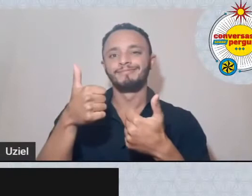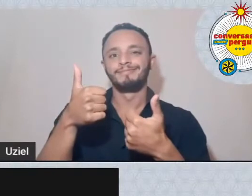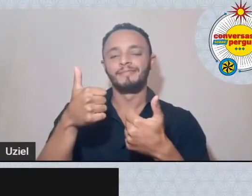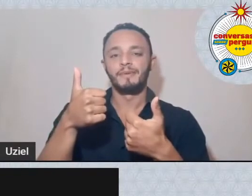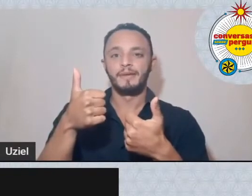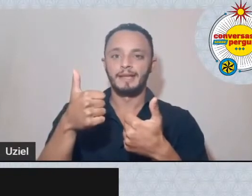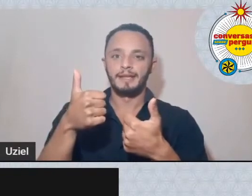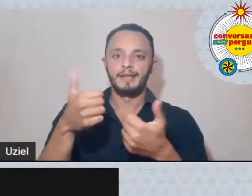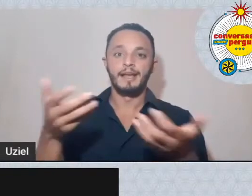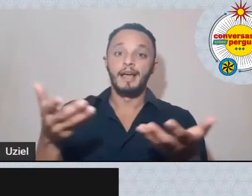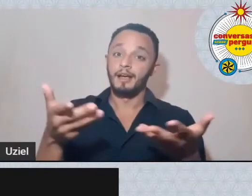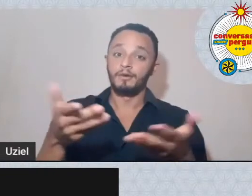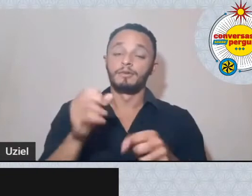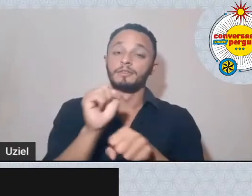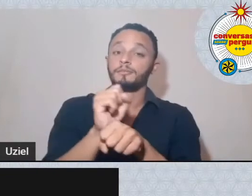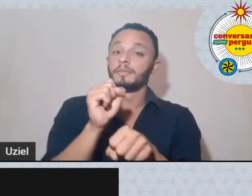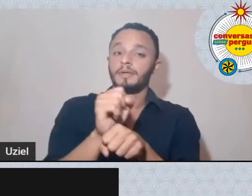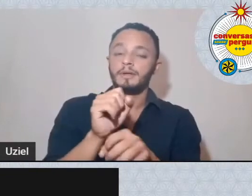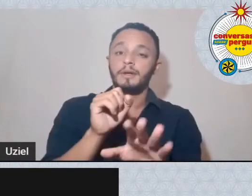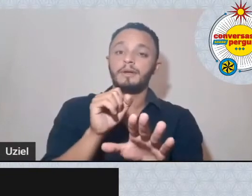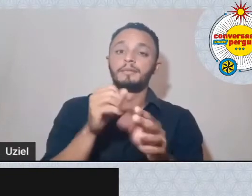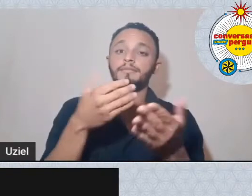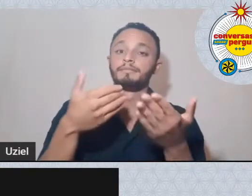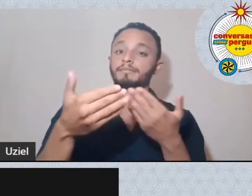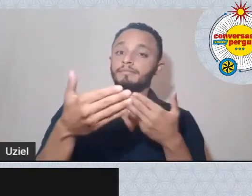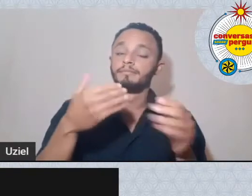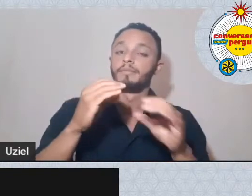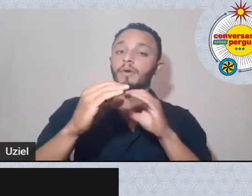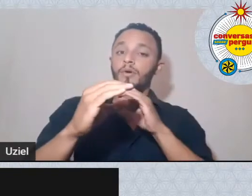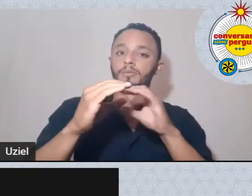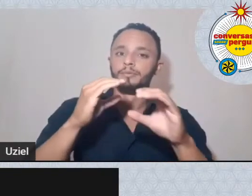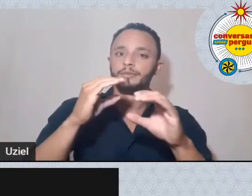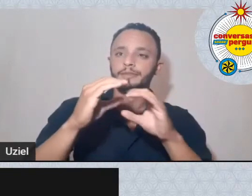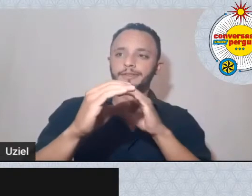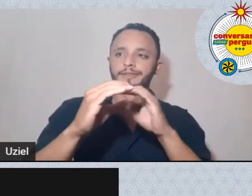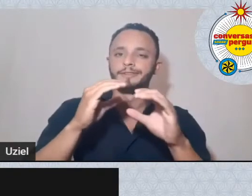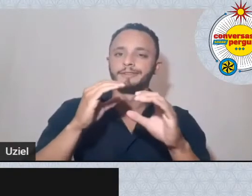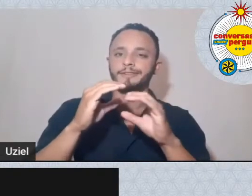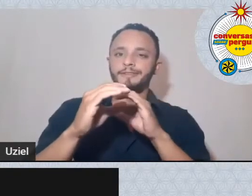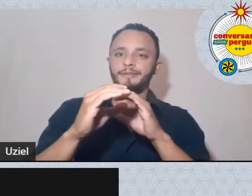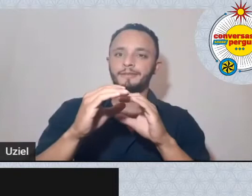se ele nos ouve e se a gente consegue um contato. Dunker?